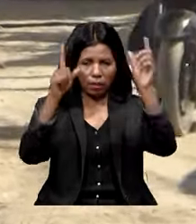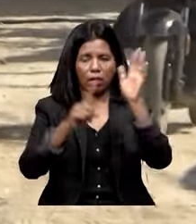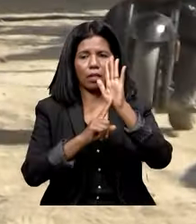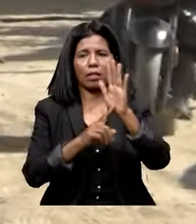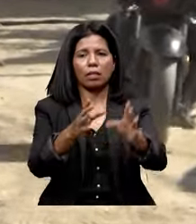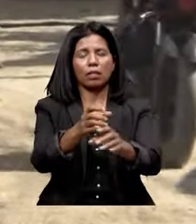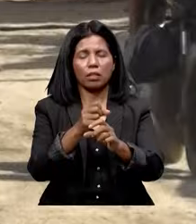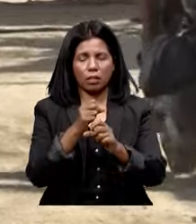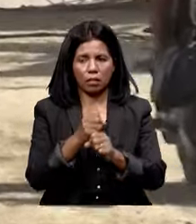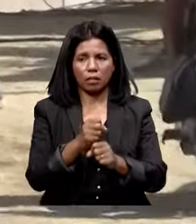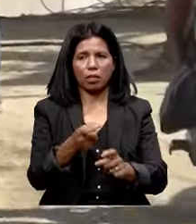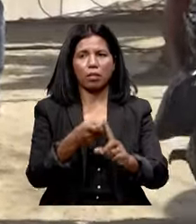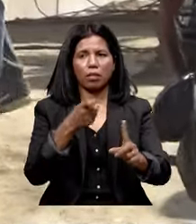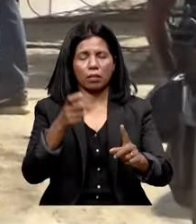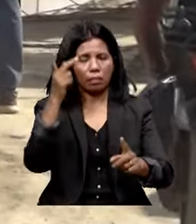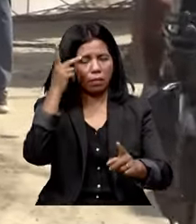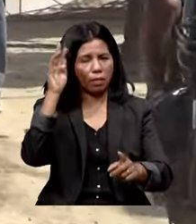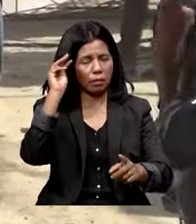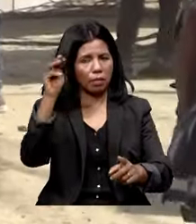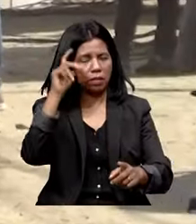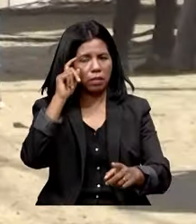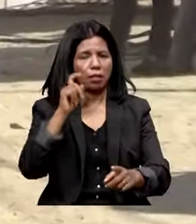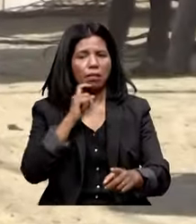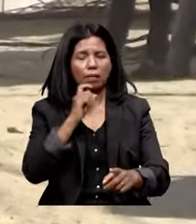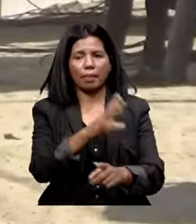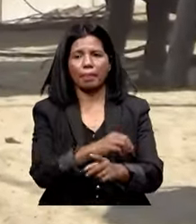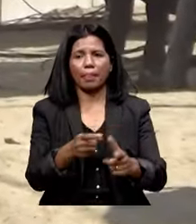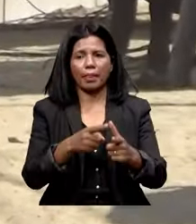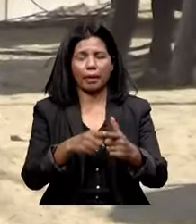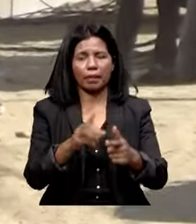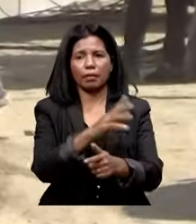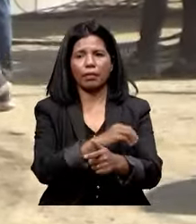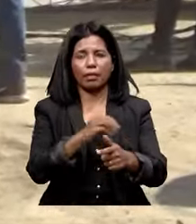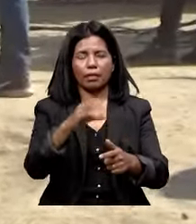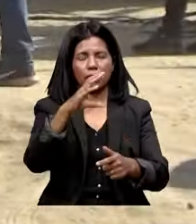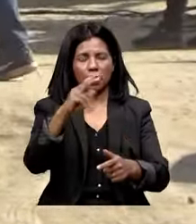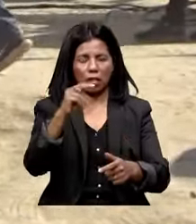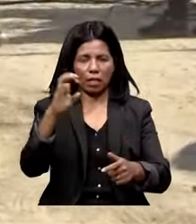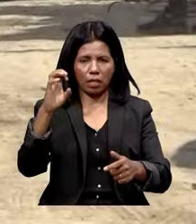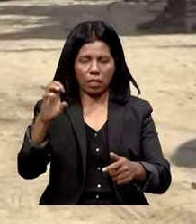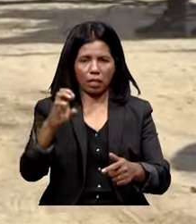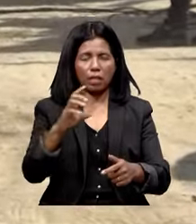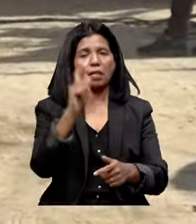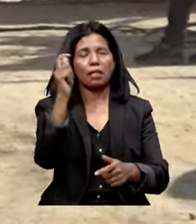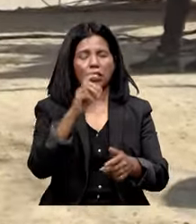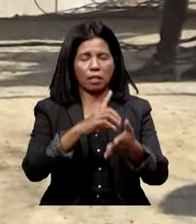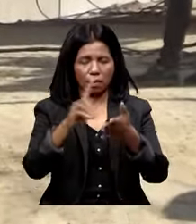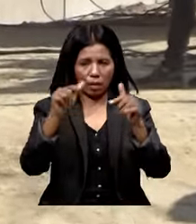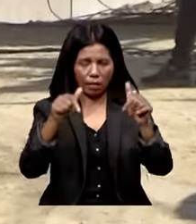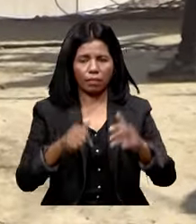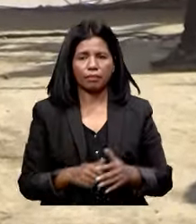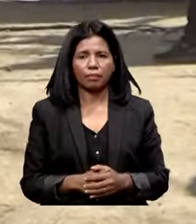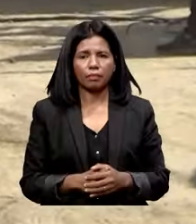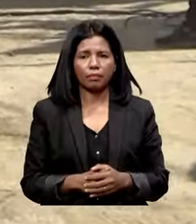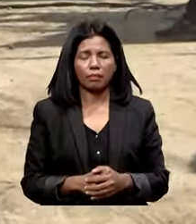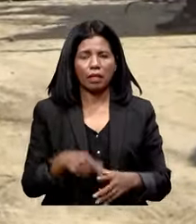cima tomada de posse, o Primeiro-Ministro, Kairala Sanan Guzmão, e a Salão CNE, Lariguto dele, terça semana. A comunidade Sira